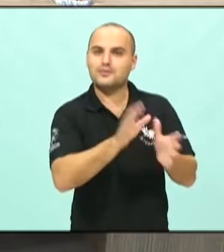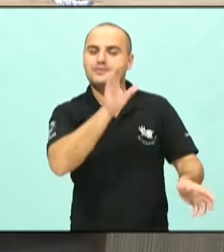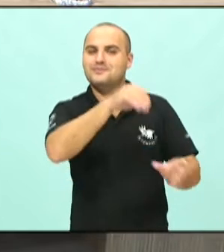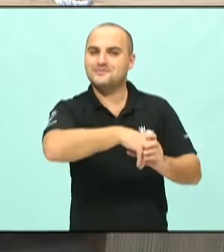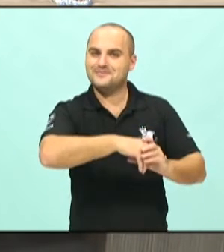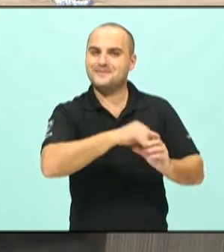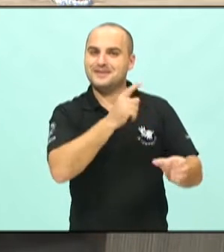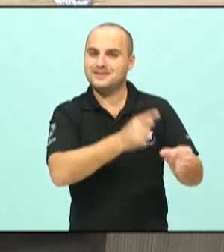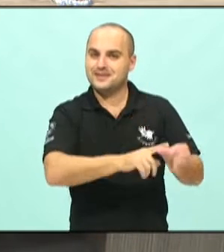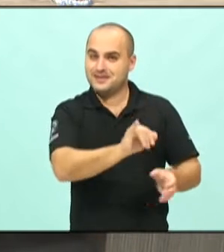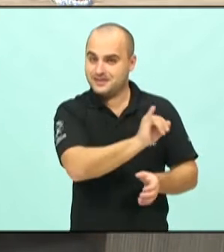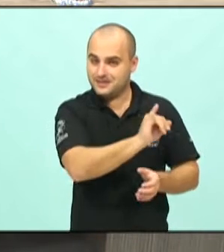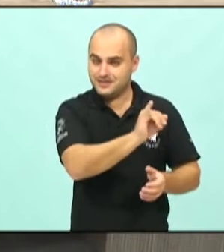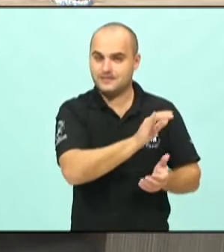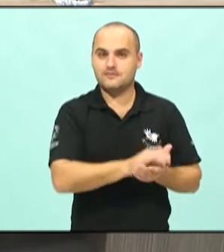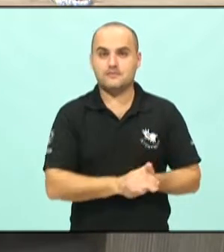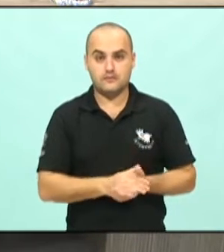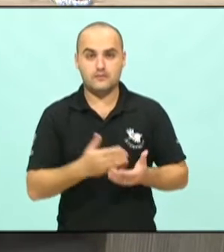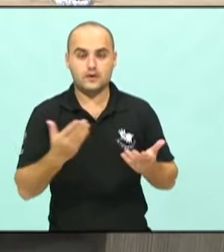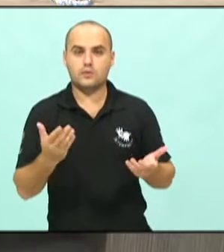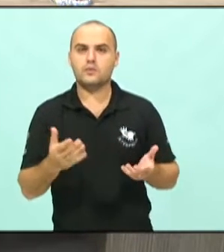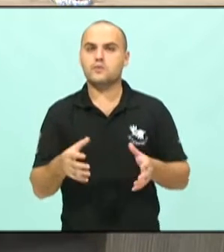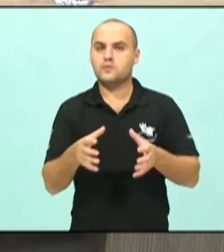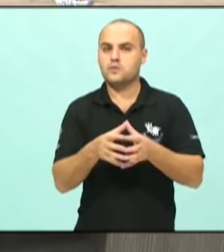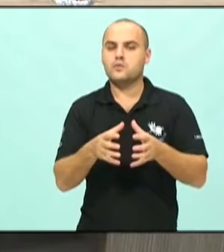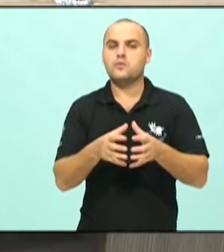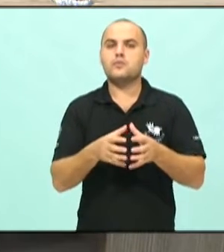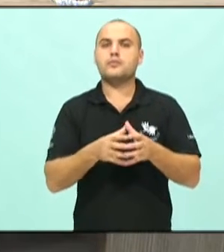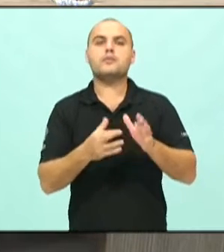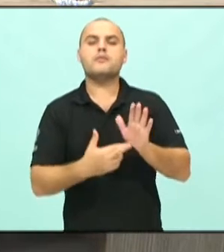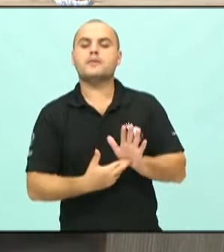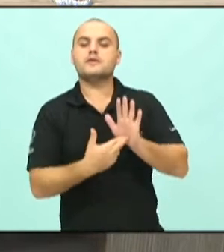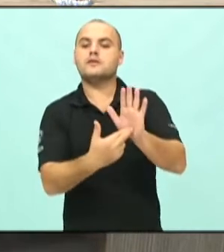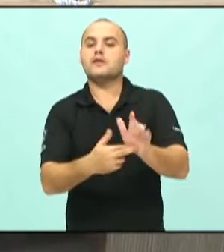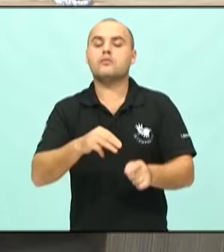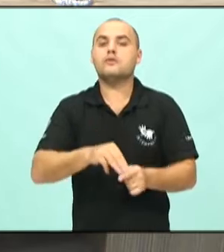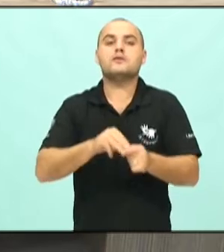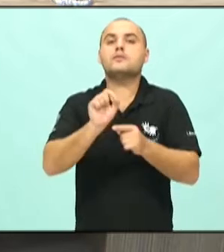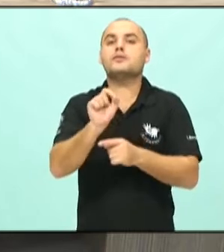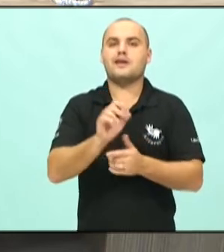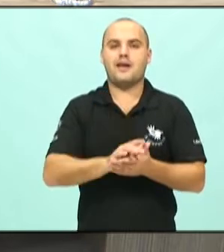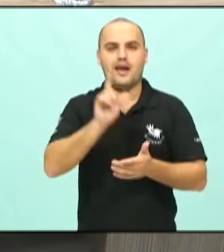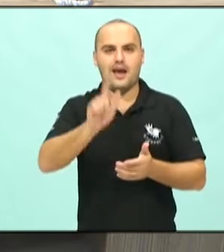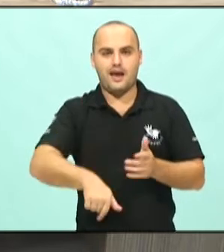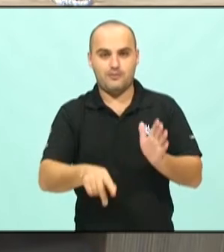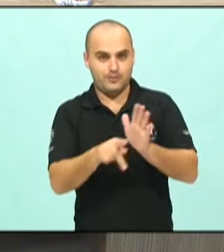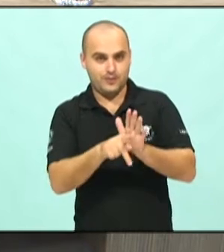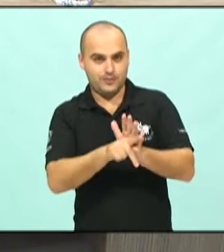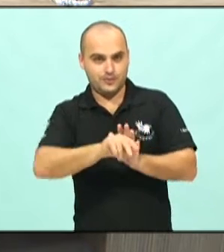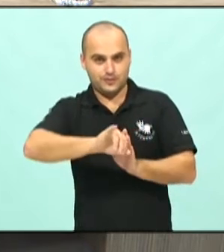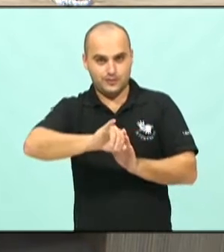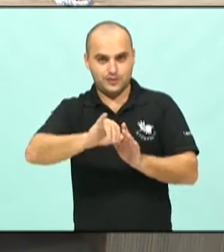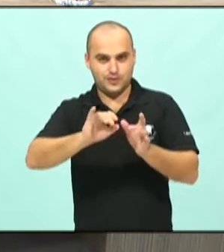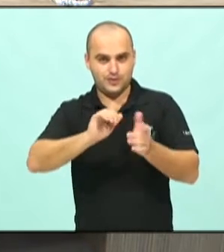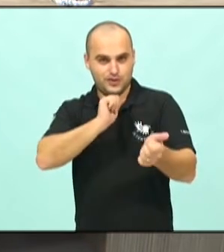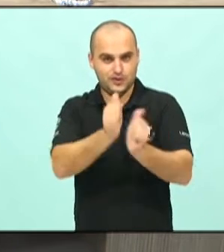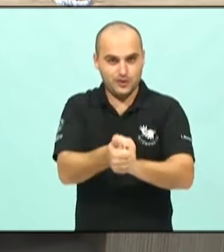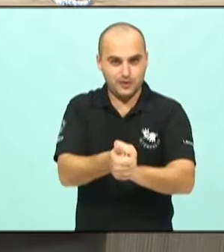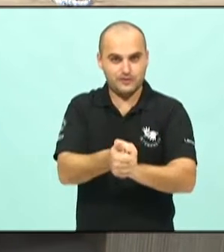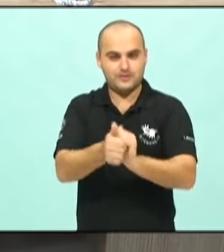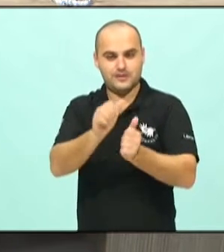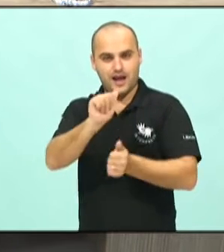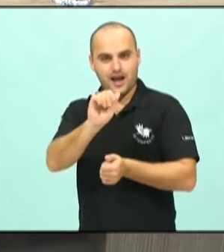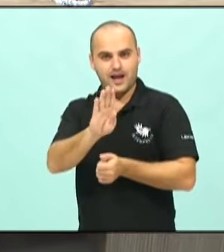boccia, sair um grupo que queira representar o município no nível de Jogos Abertos. Então não é só criança. Esse talento pode estar no meio do